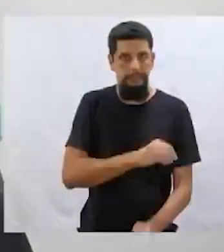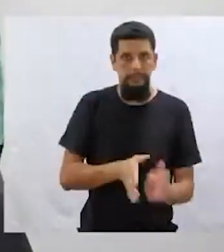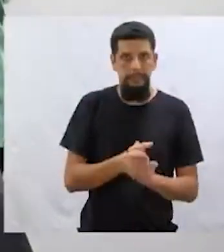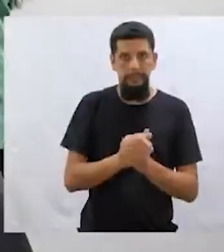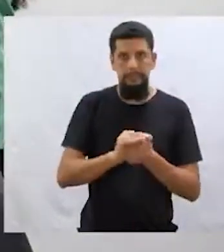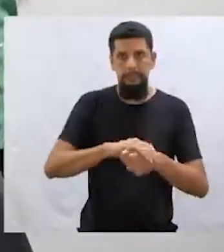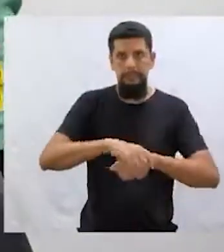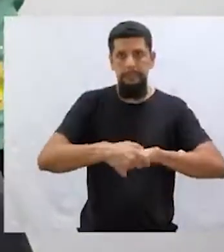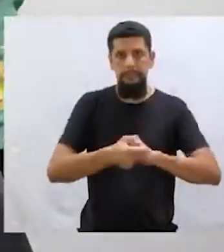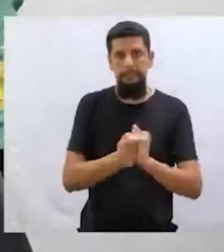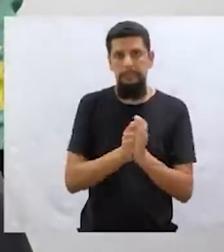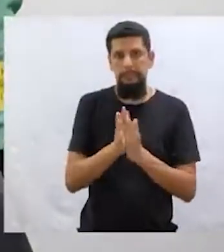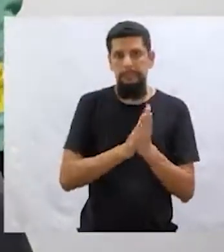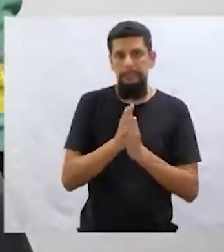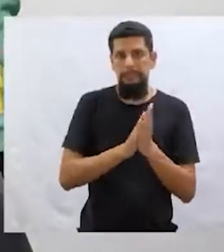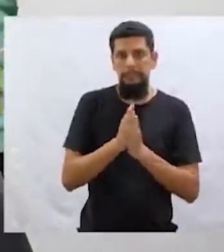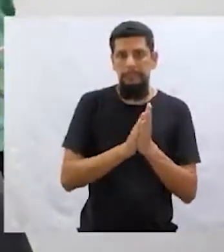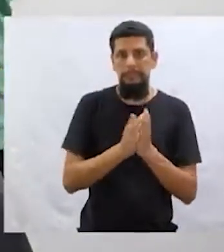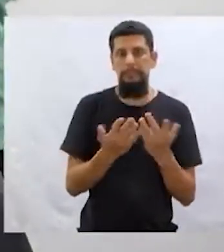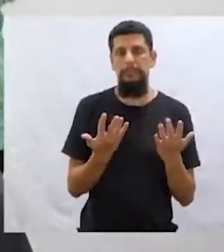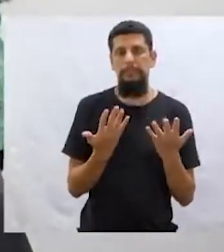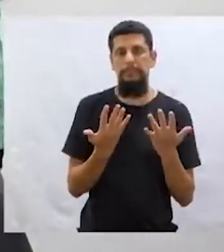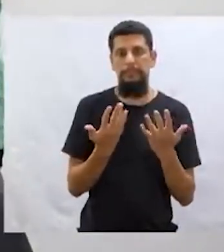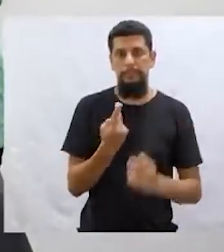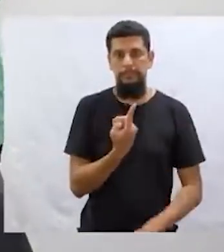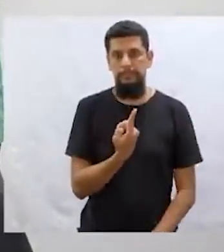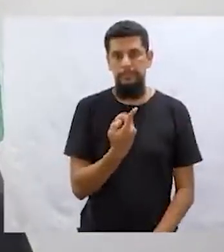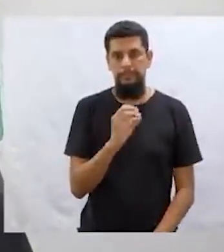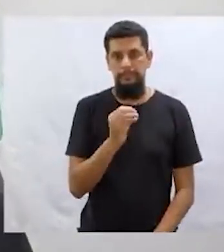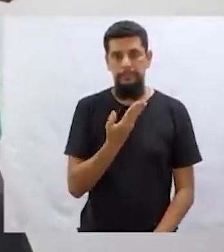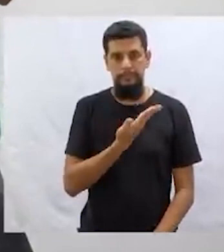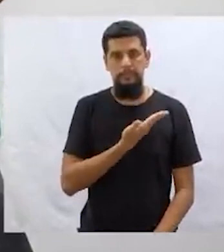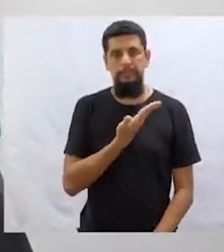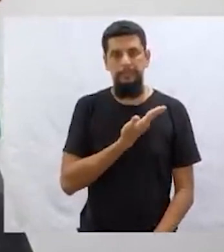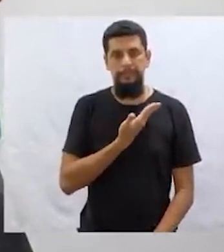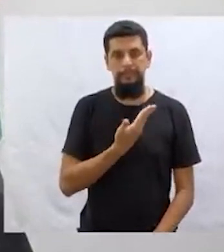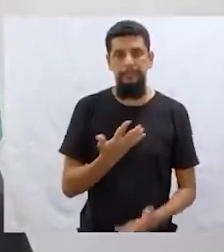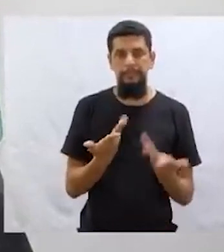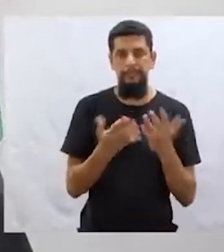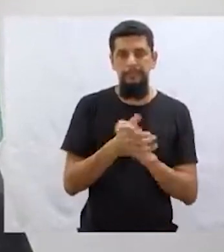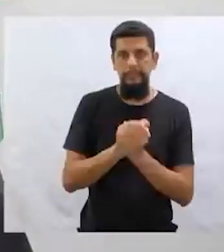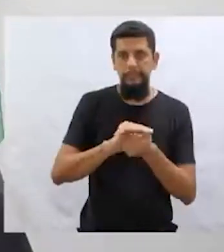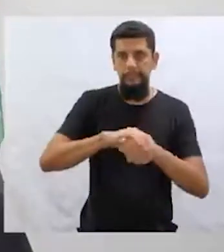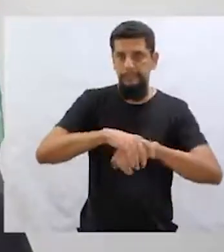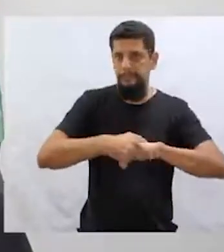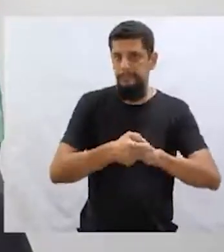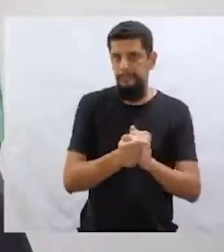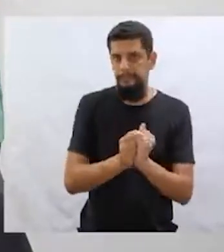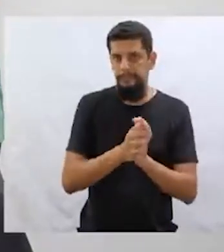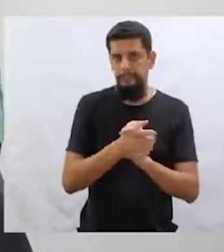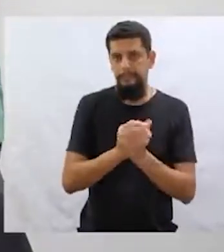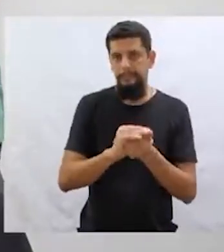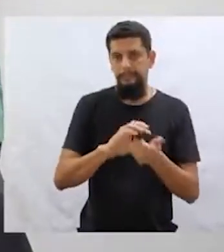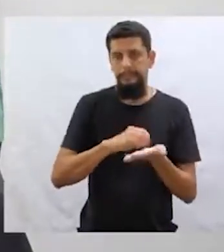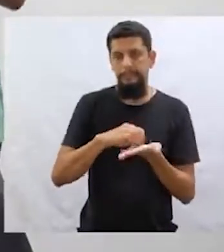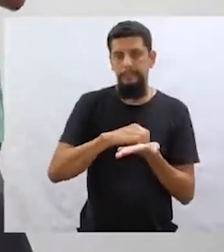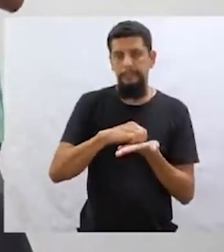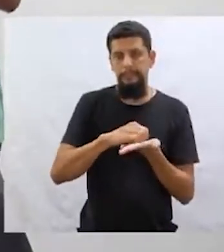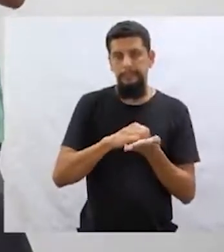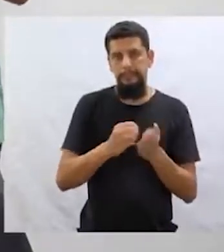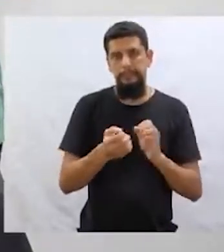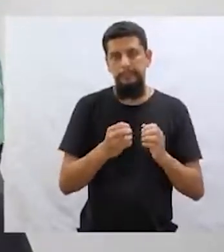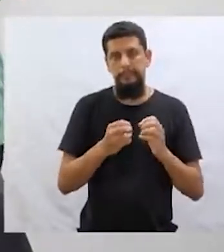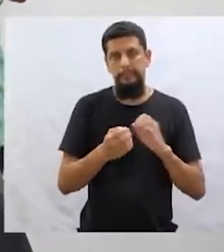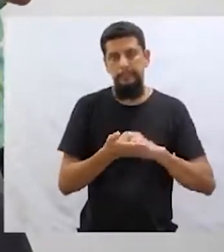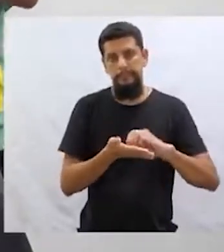álcool em gel. Né? Olha lá, uns 10 amigos. Vamos, né? Passando bastante álcool em gel. Lá na